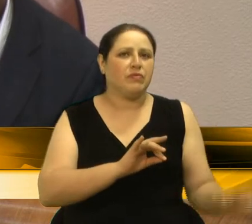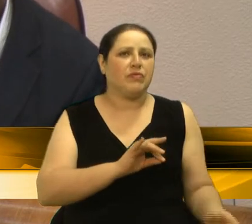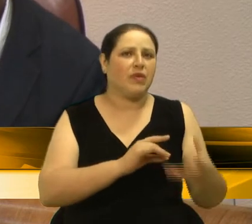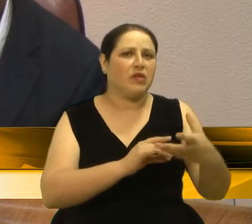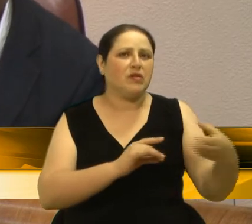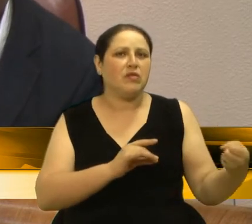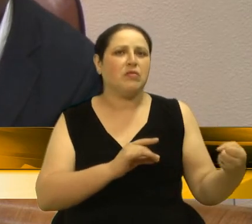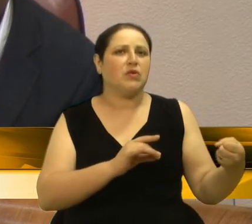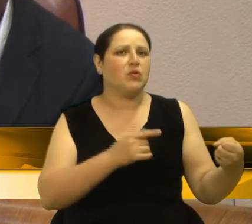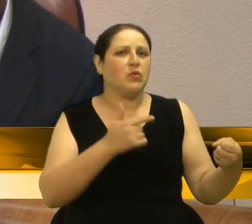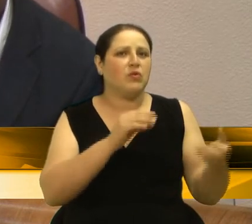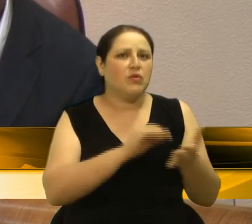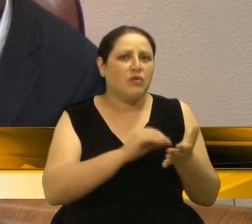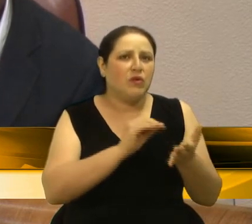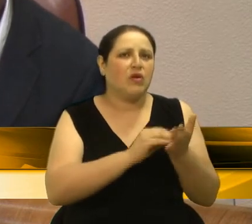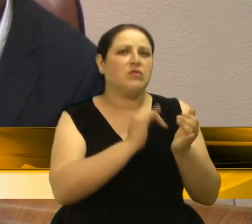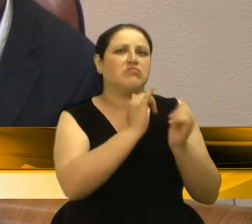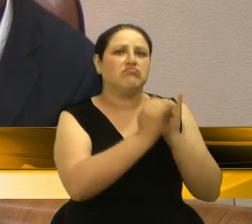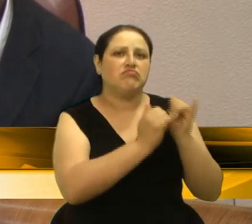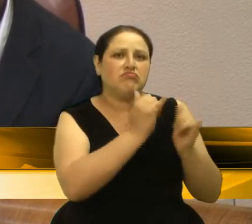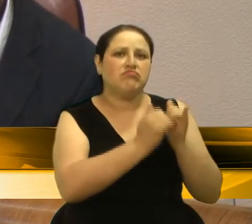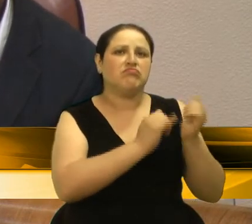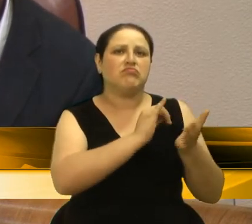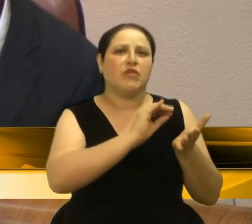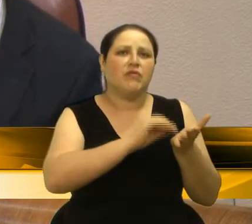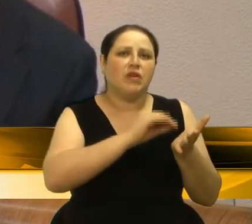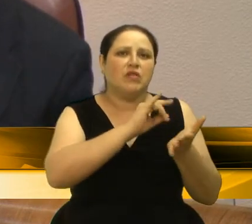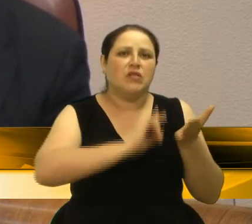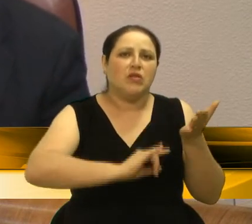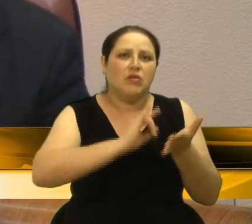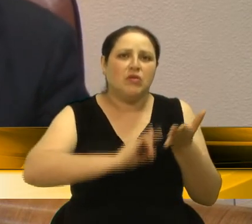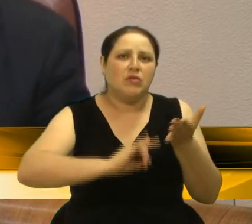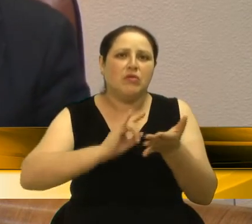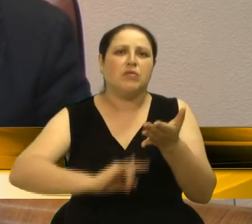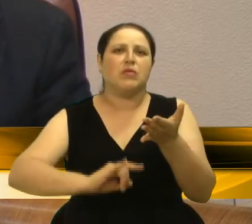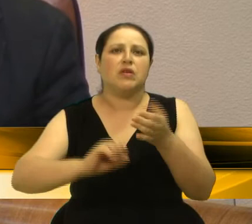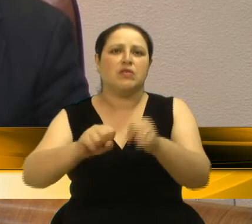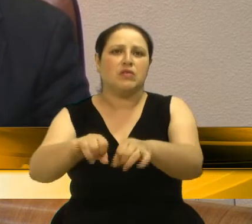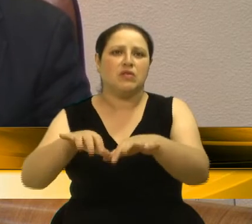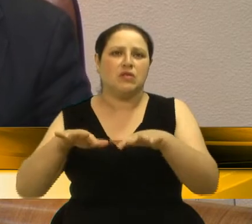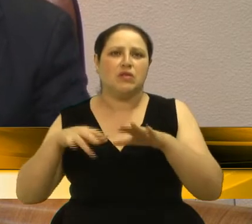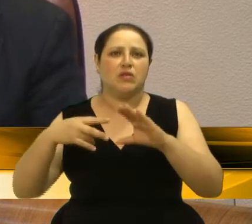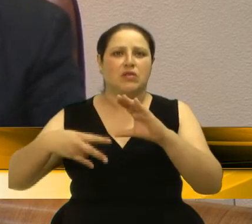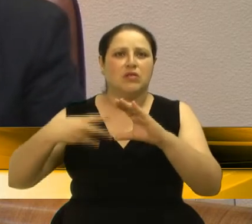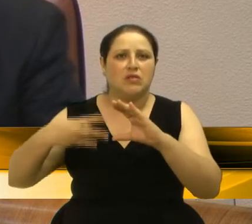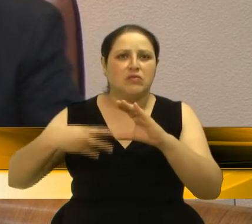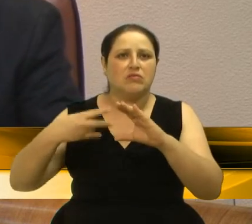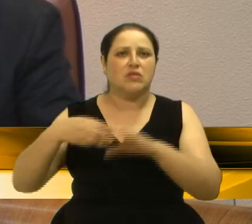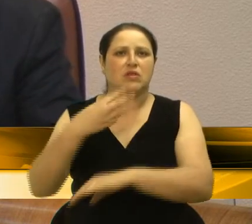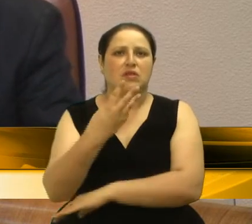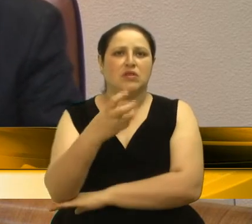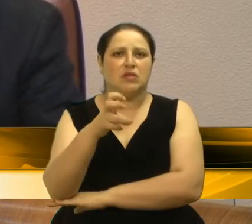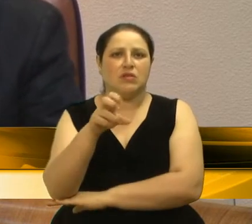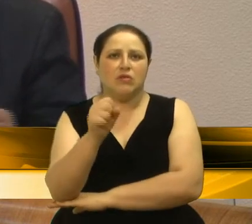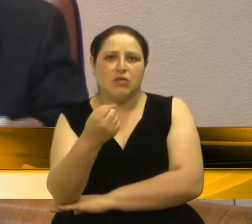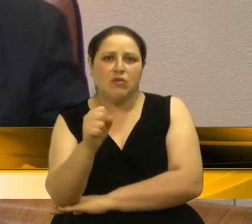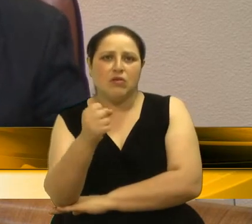devidamente instruída com os documentos relacionados à Sessão Legislativa 358, na qual foi realizada